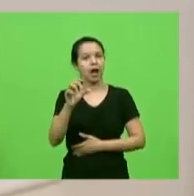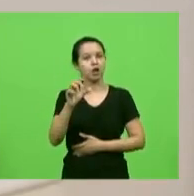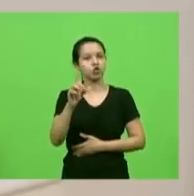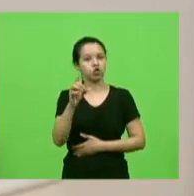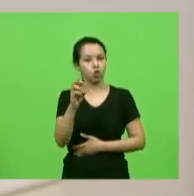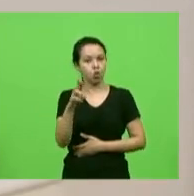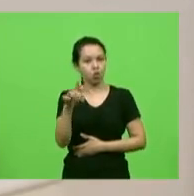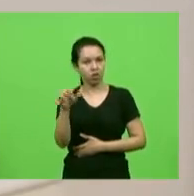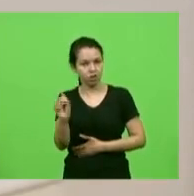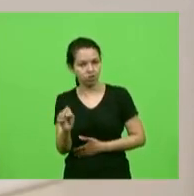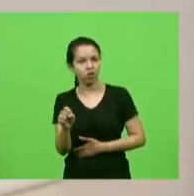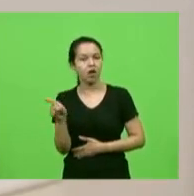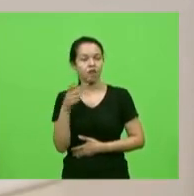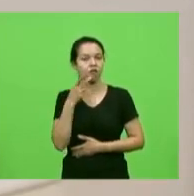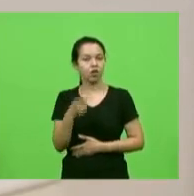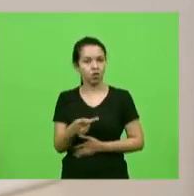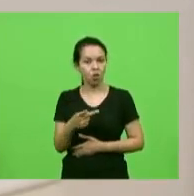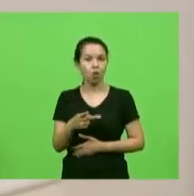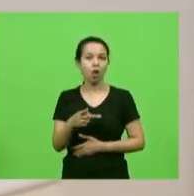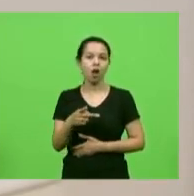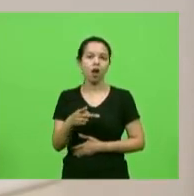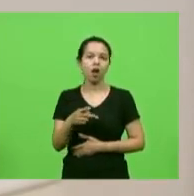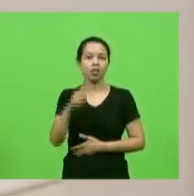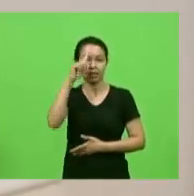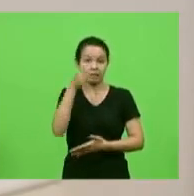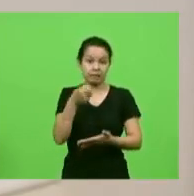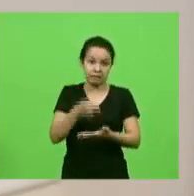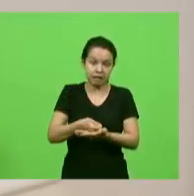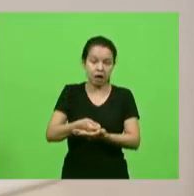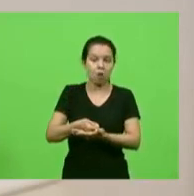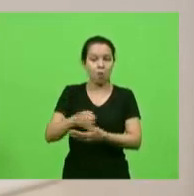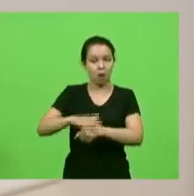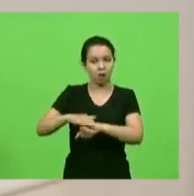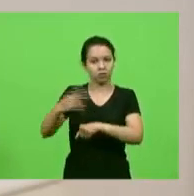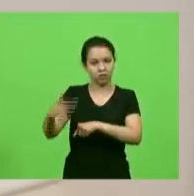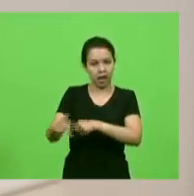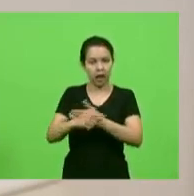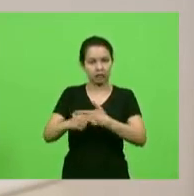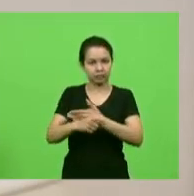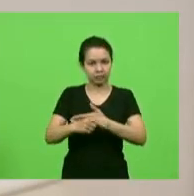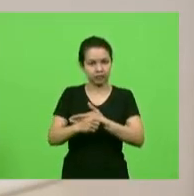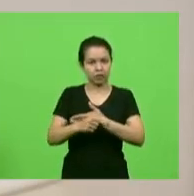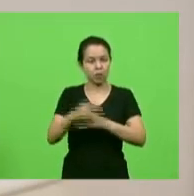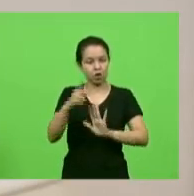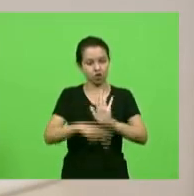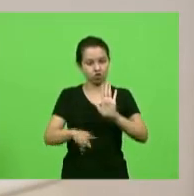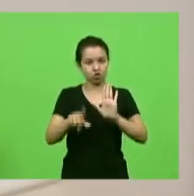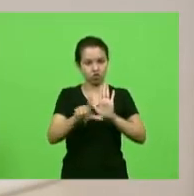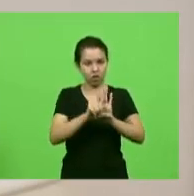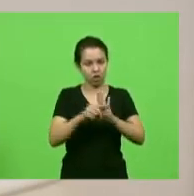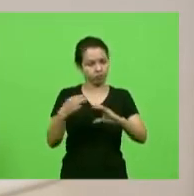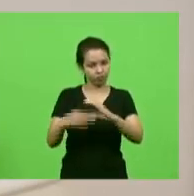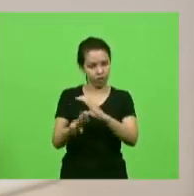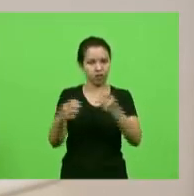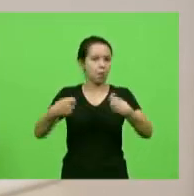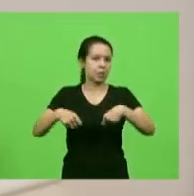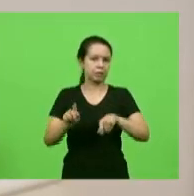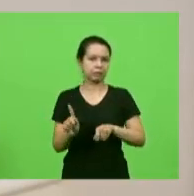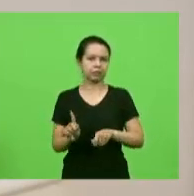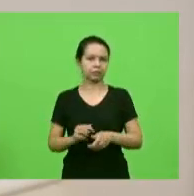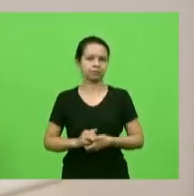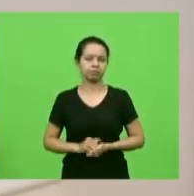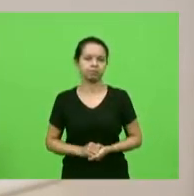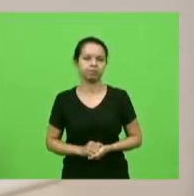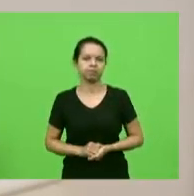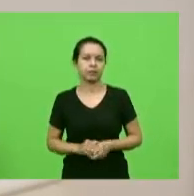havido uma decisão da própria Casa Civil, de que não seria necessário enviar o projeto de lei. Também questionado, afirmou